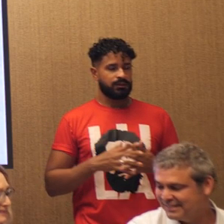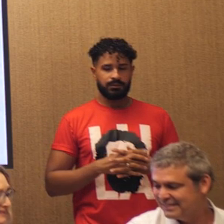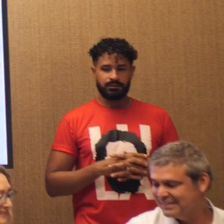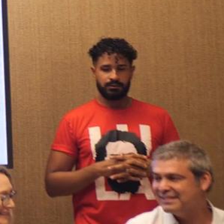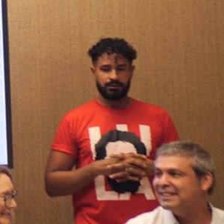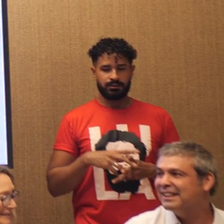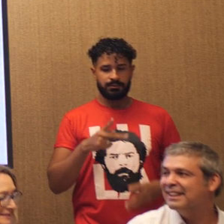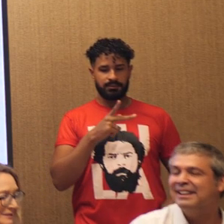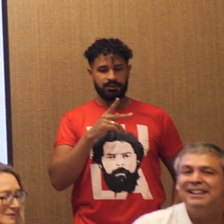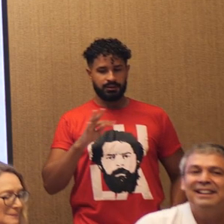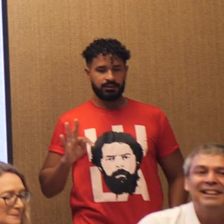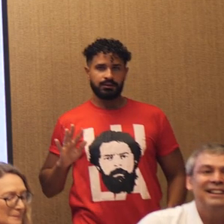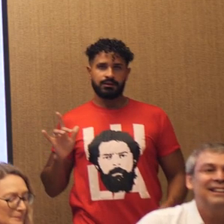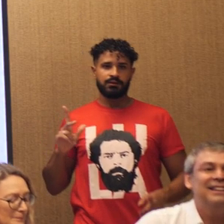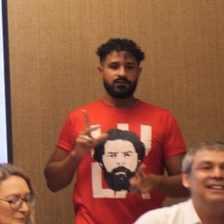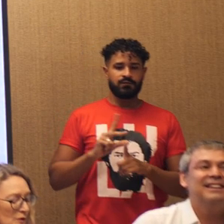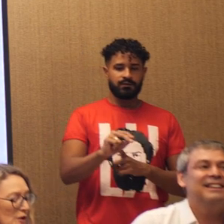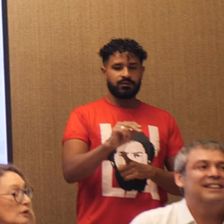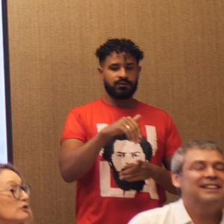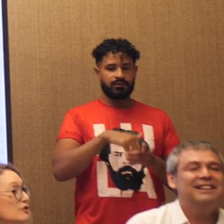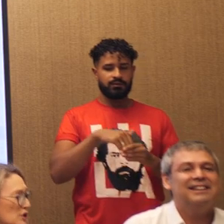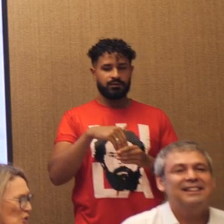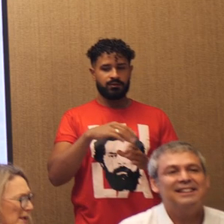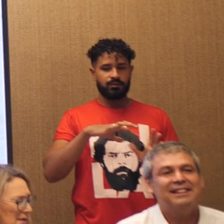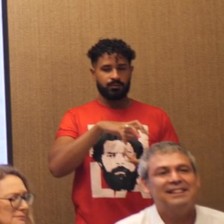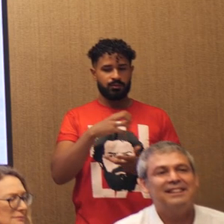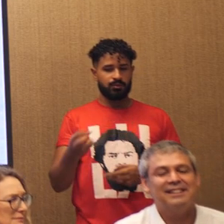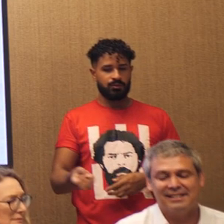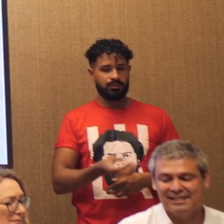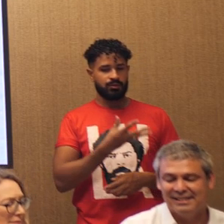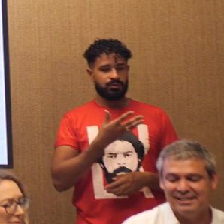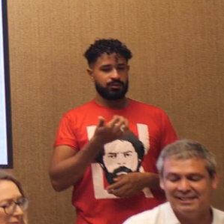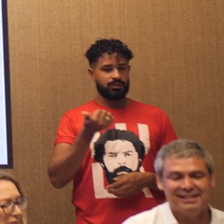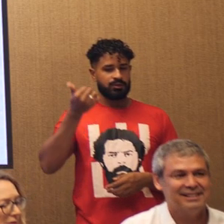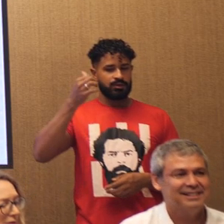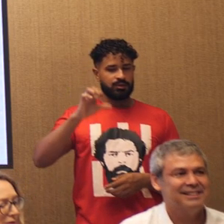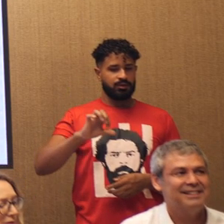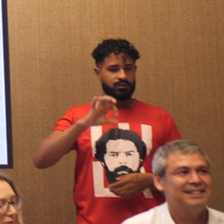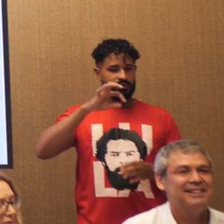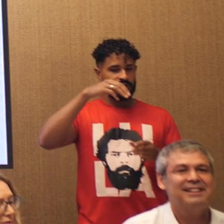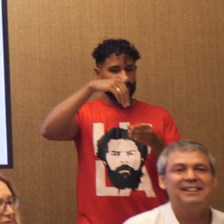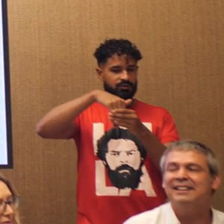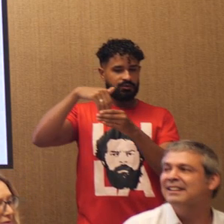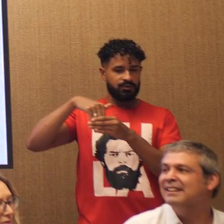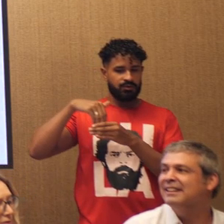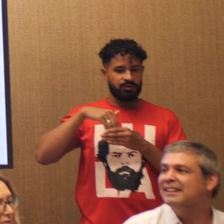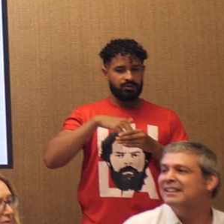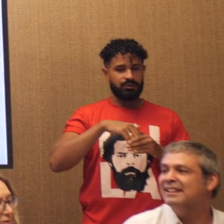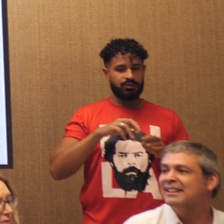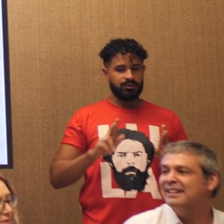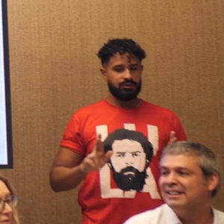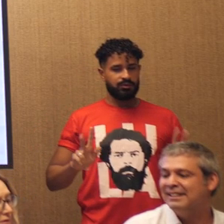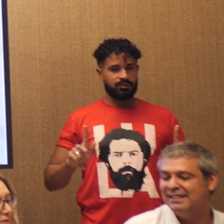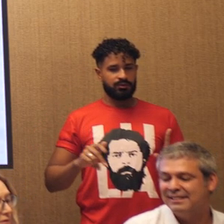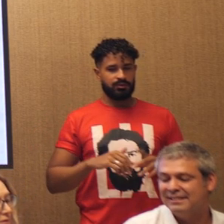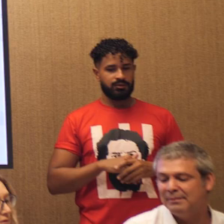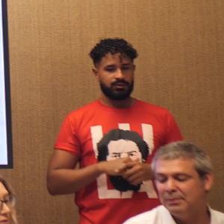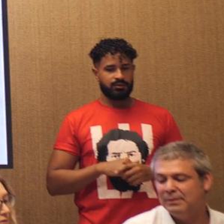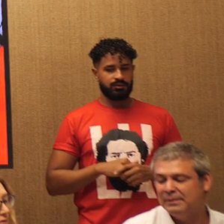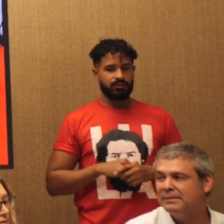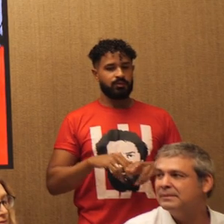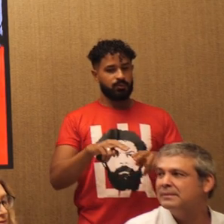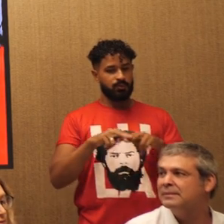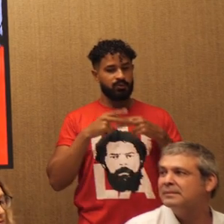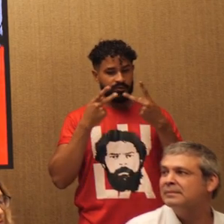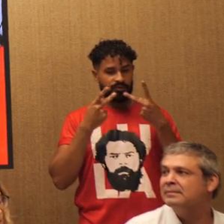O PT venceu as eleições em Mundo Novo nesse ano com 19 votos de diferença. Por